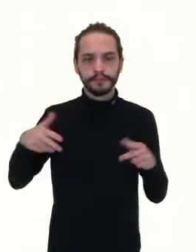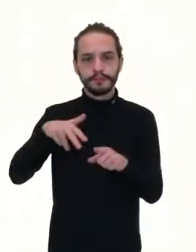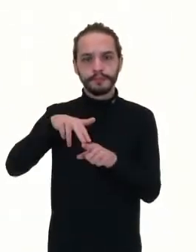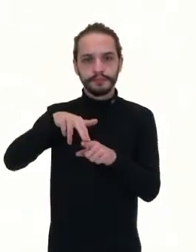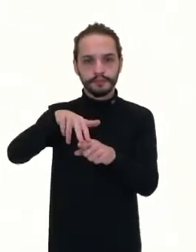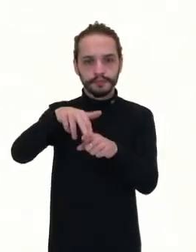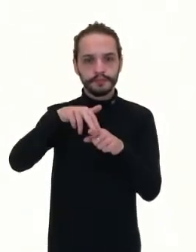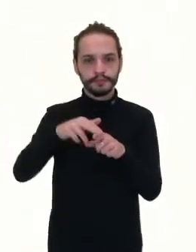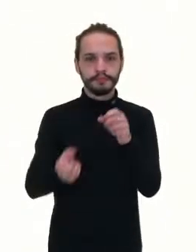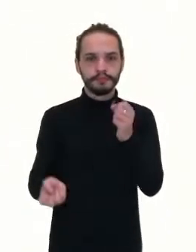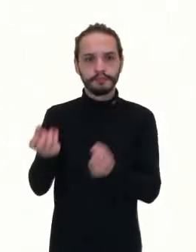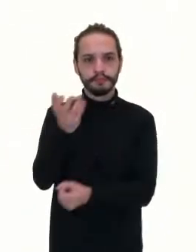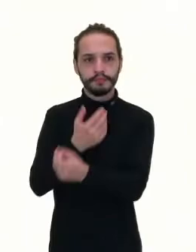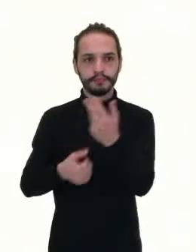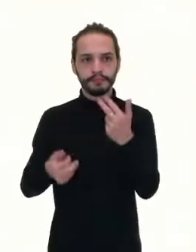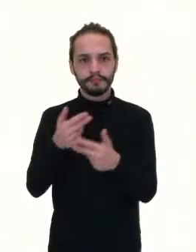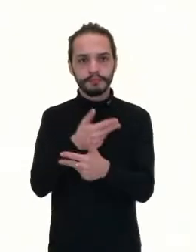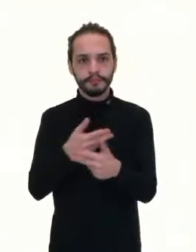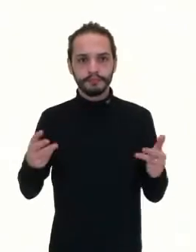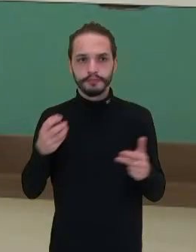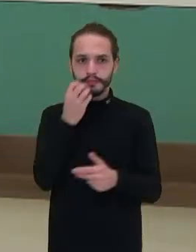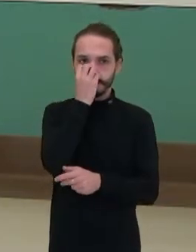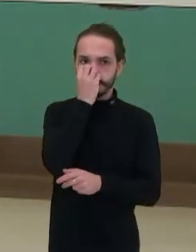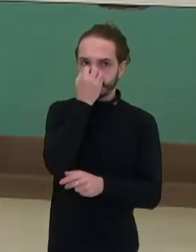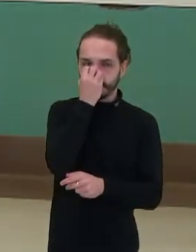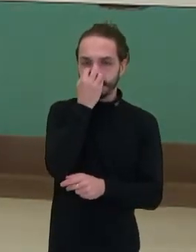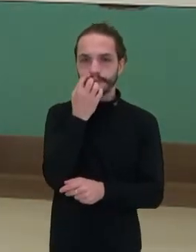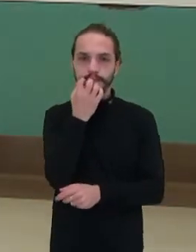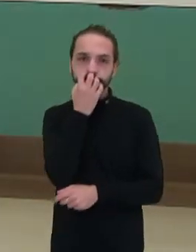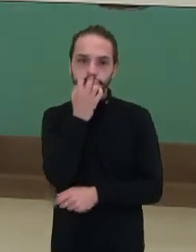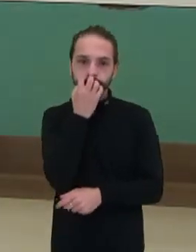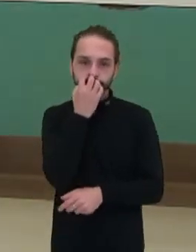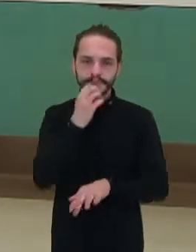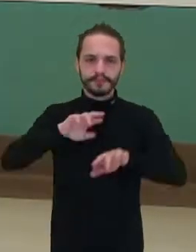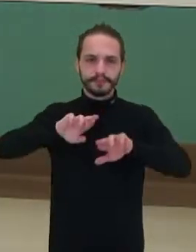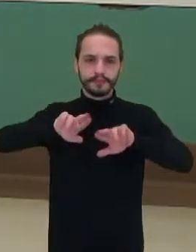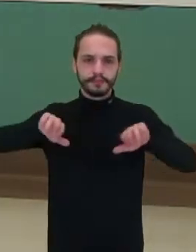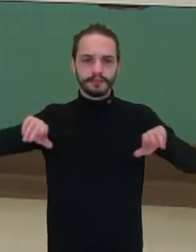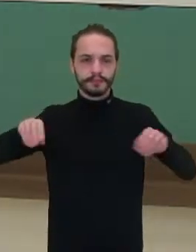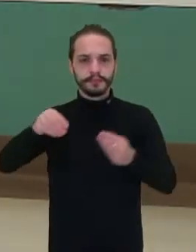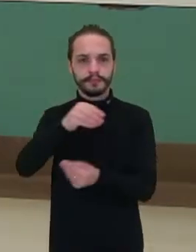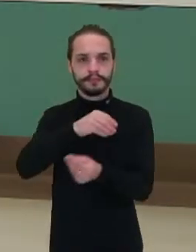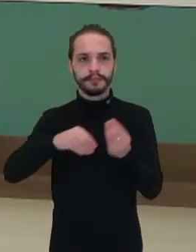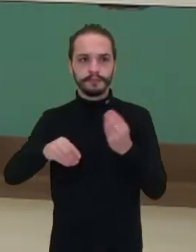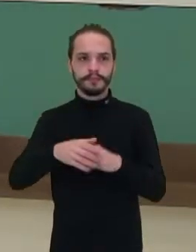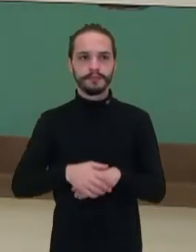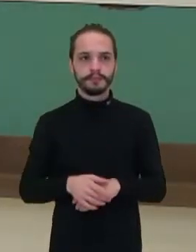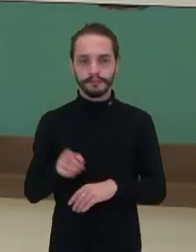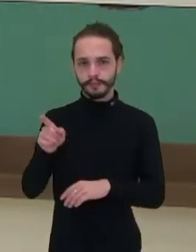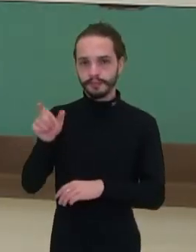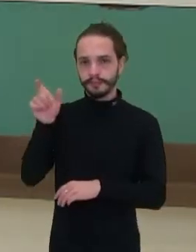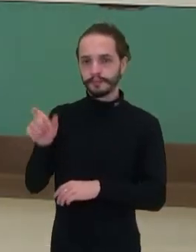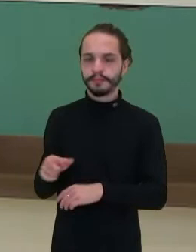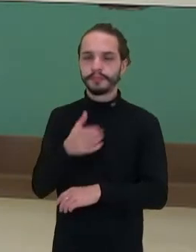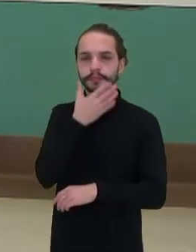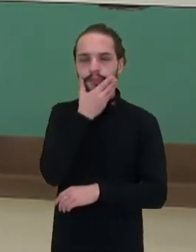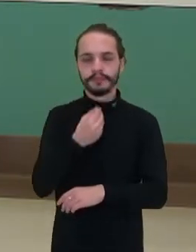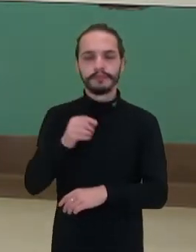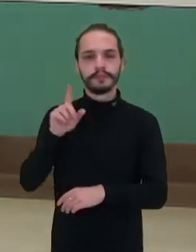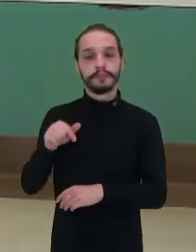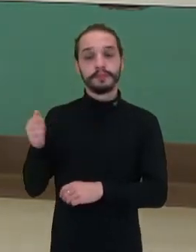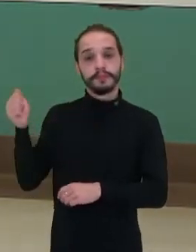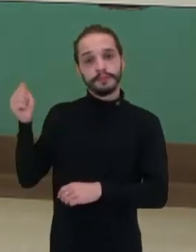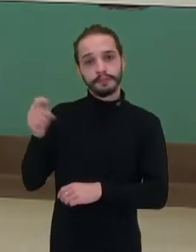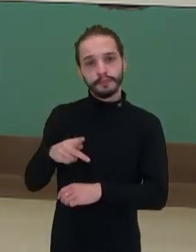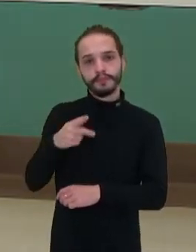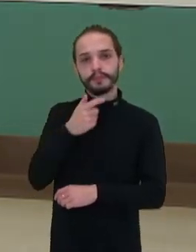cães dançarinos nos intervalos. Então o que acontece? O Astley era um militar aposentado inglês e ele sempre foi apaixonado por cavalos, ele via que as crianças